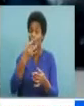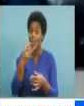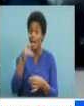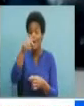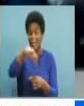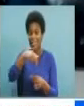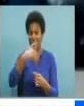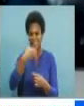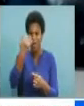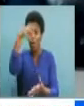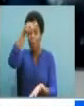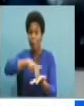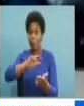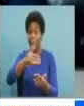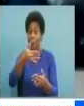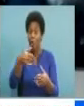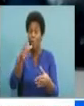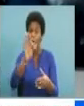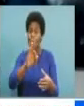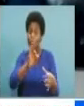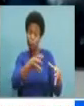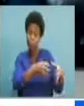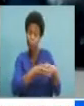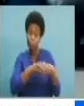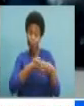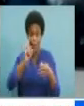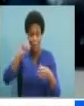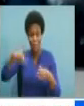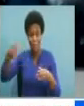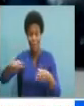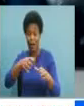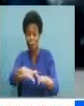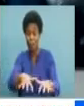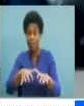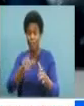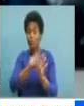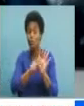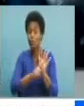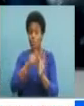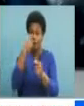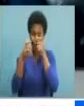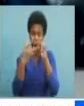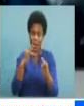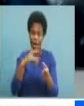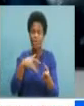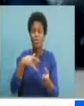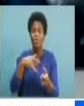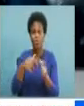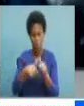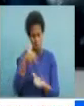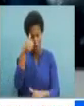aprovado na 1ª e 4ª comissões especializadas do parlamento com este estatuto o investidor imigrantes terá benefícios e incentivos